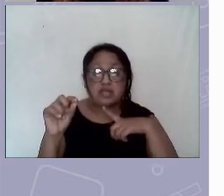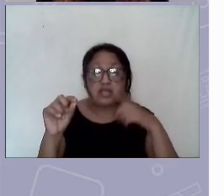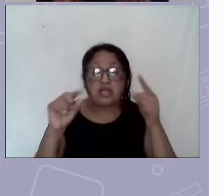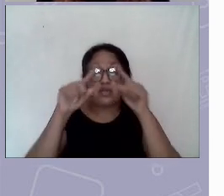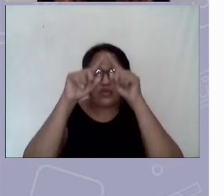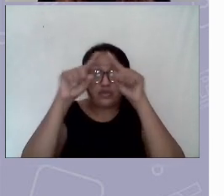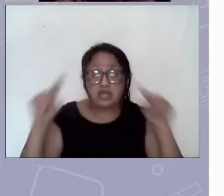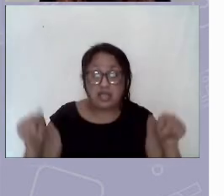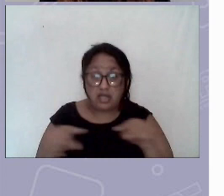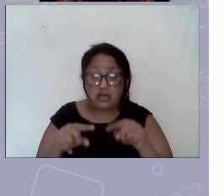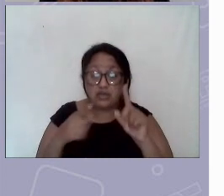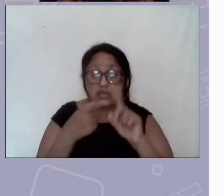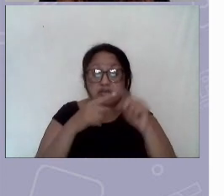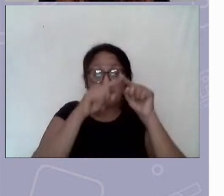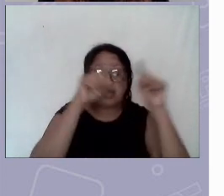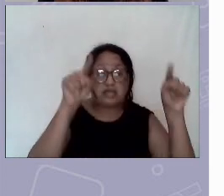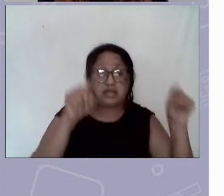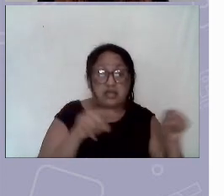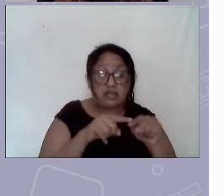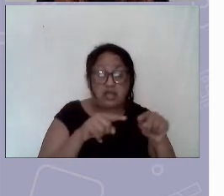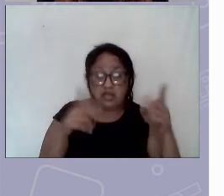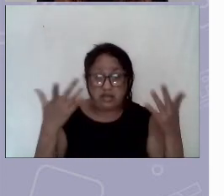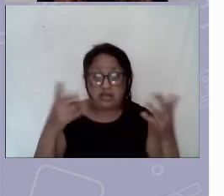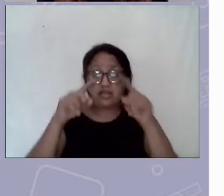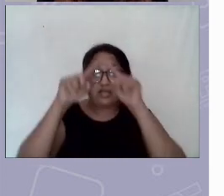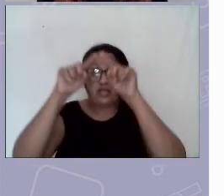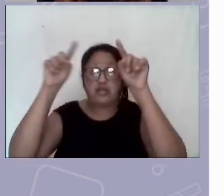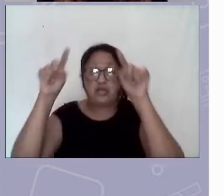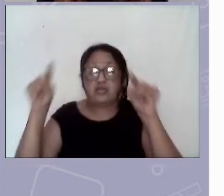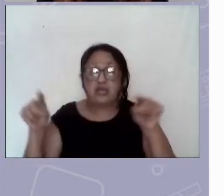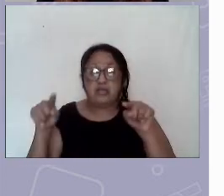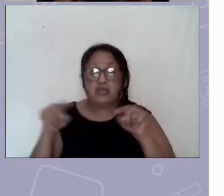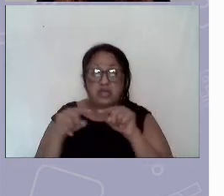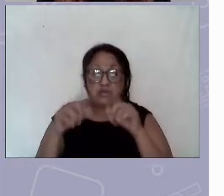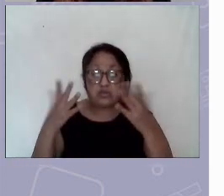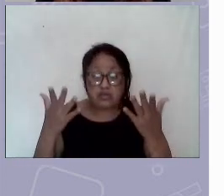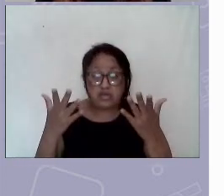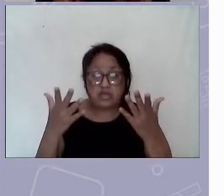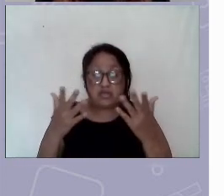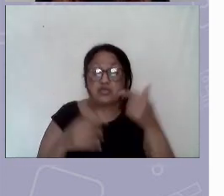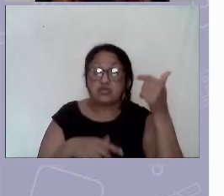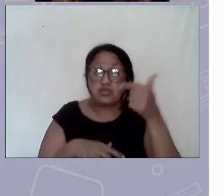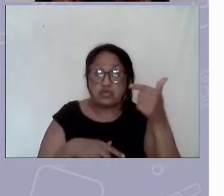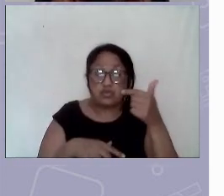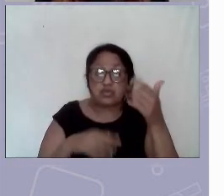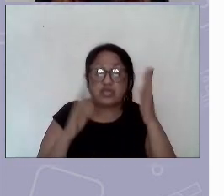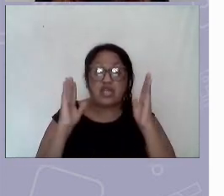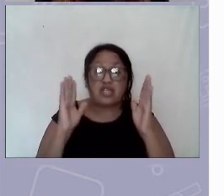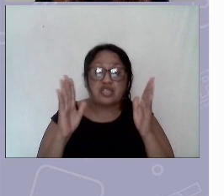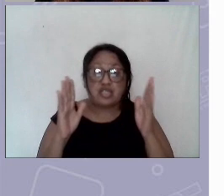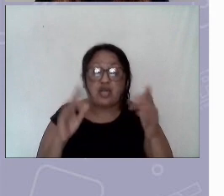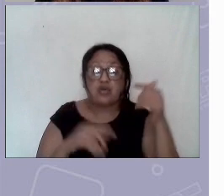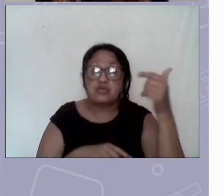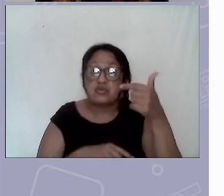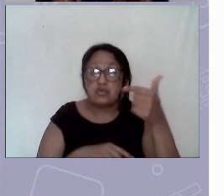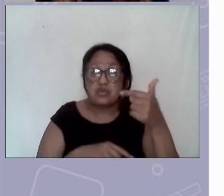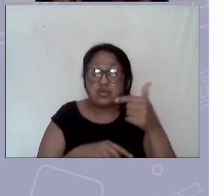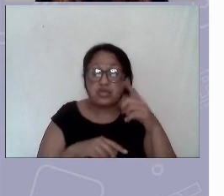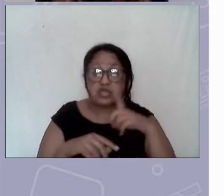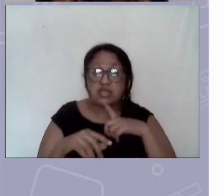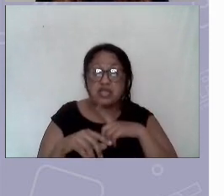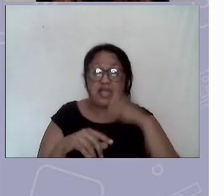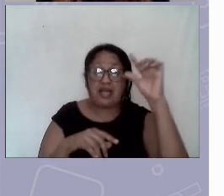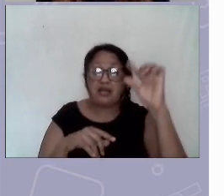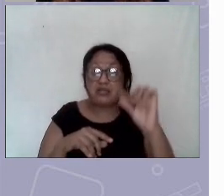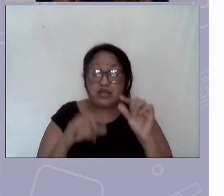retângulo com hipotenusa no trajeto 2 já o trajeto 2 é a menor